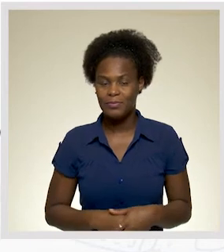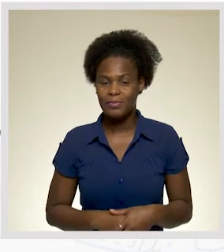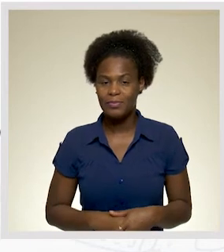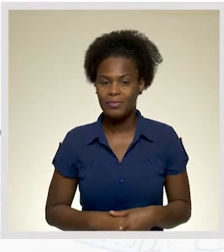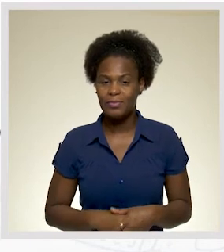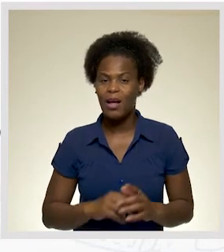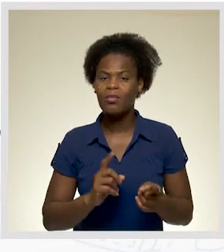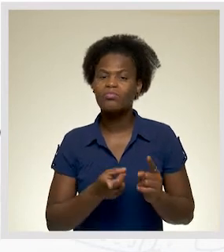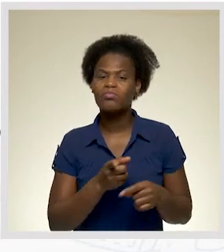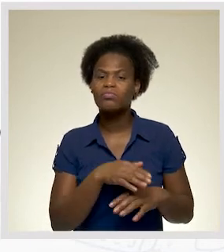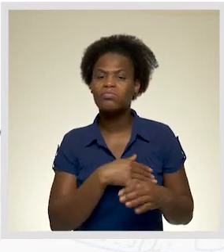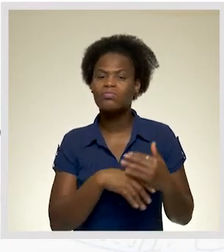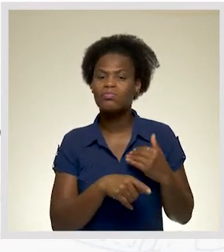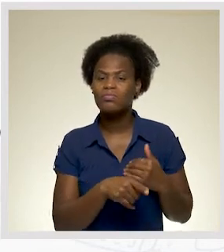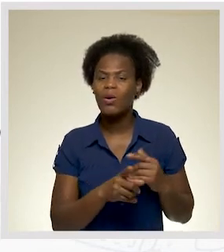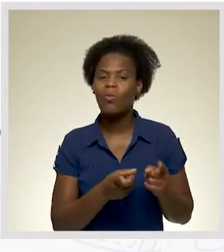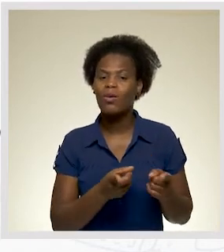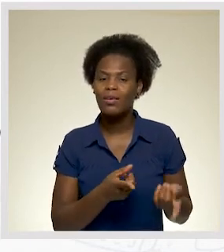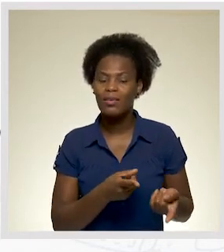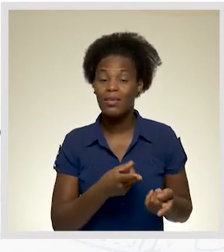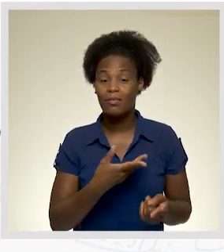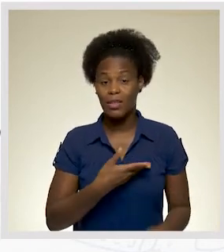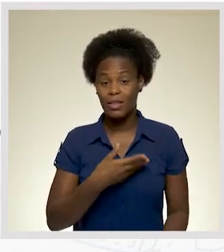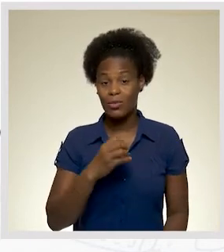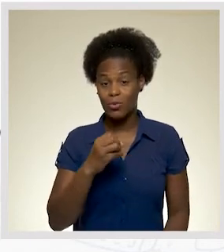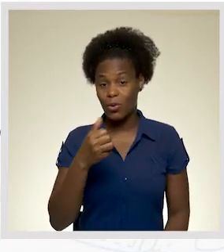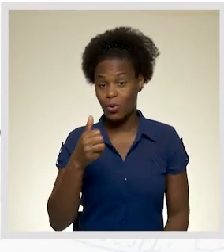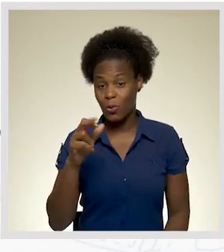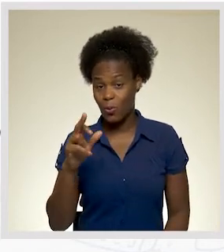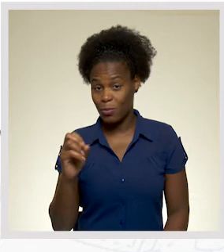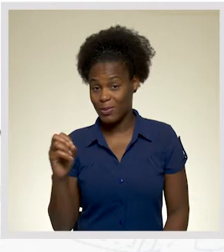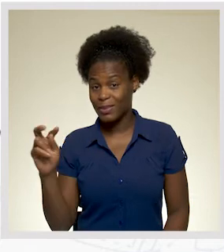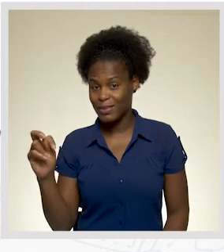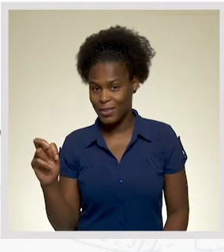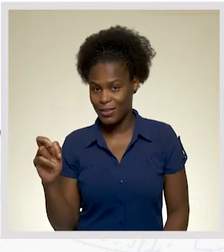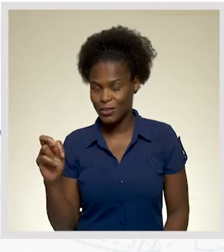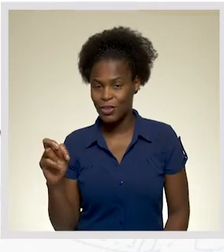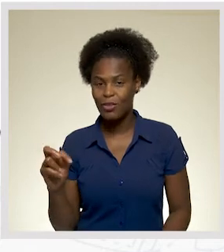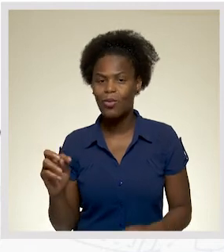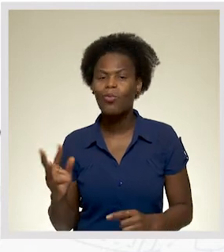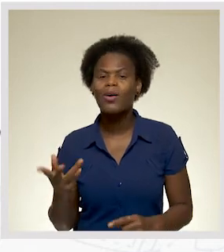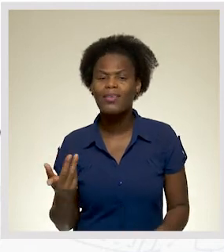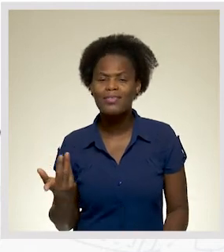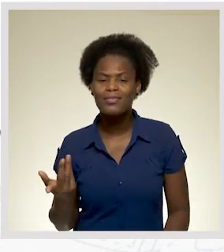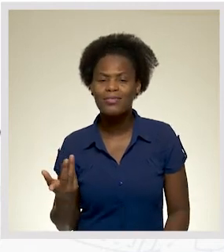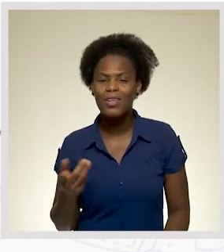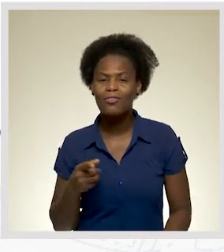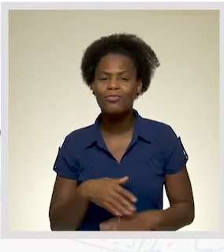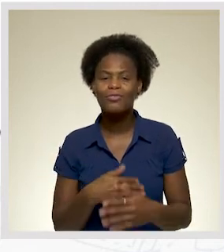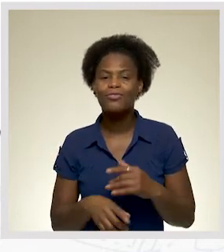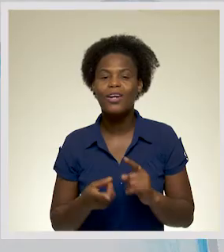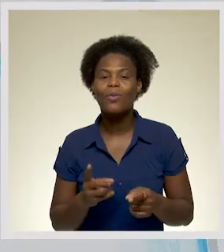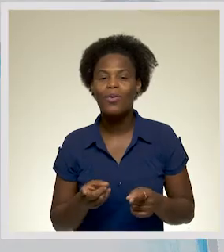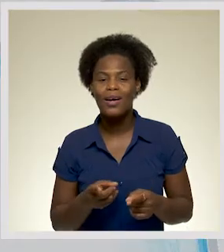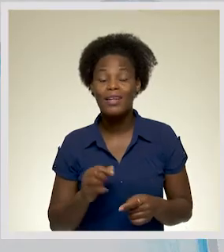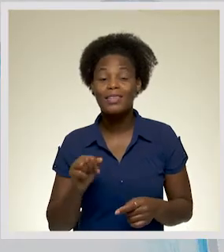aqui? O dobro de 3 é... O que é que puseram? 6.